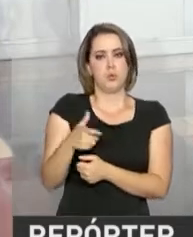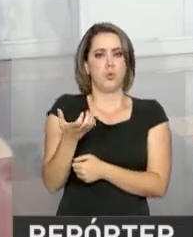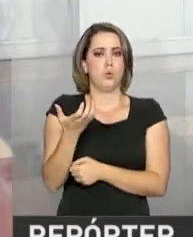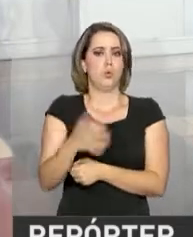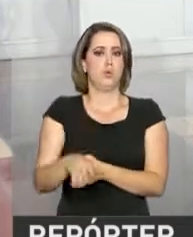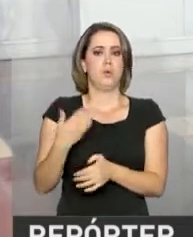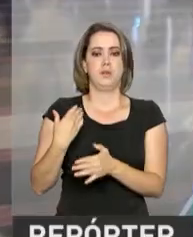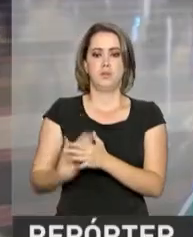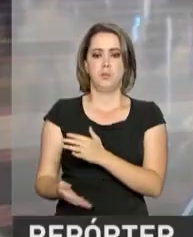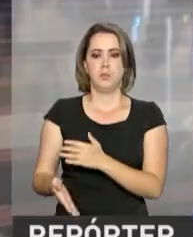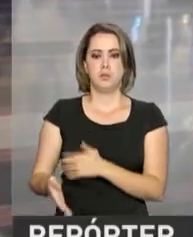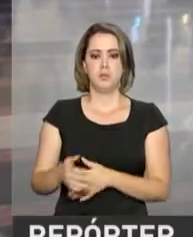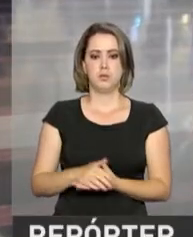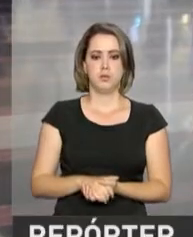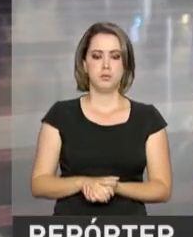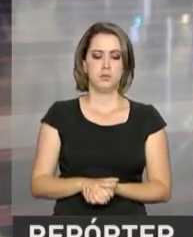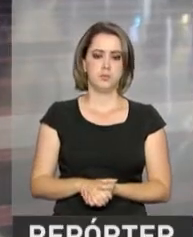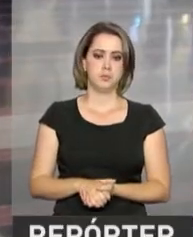quero perdê-las.